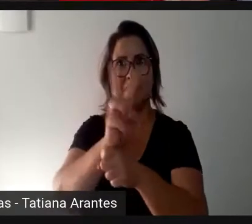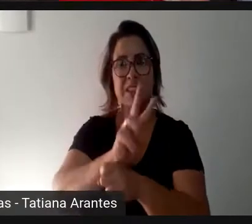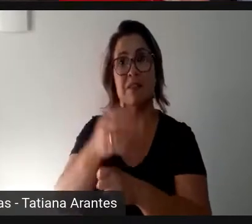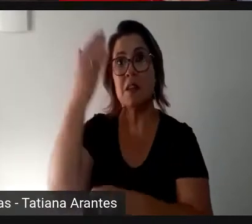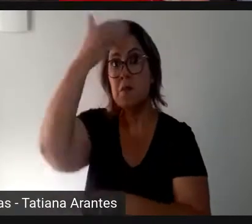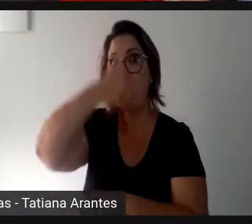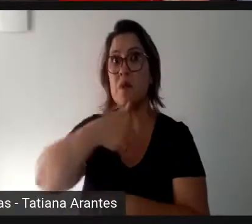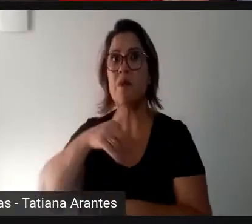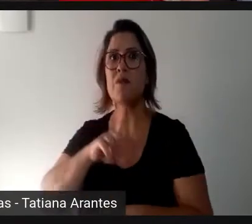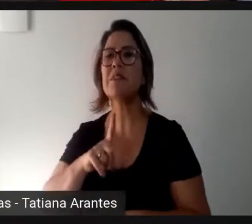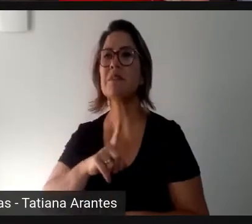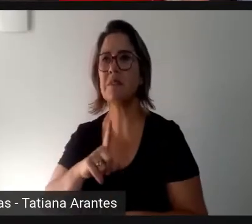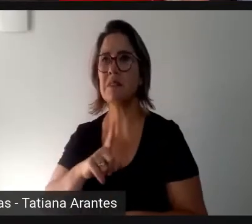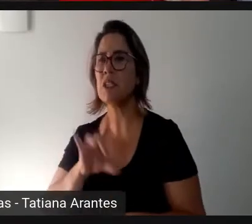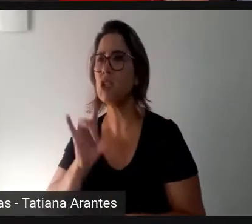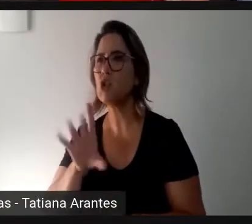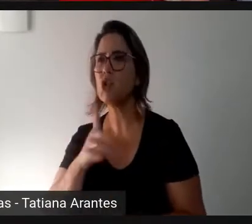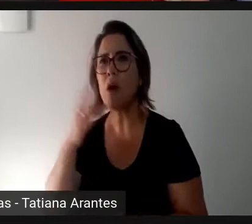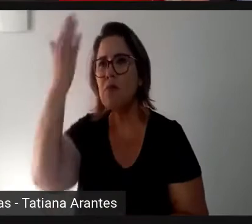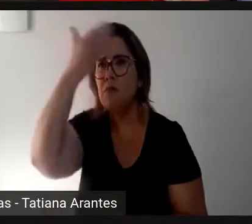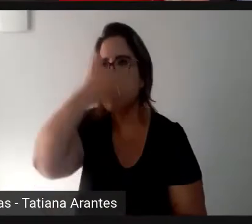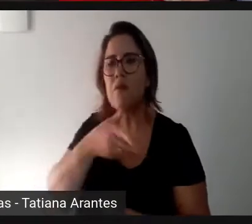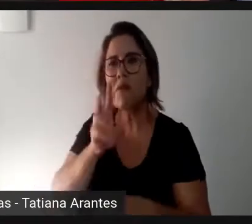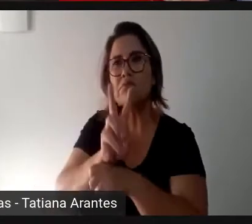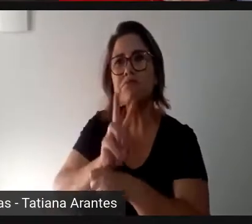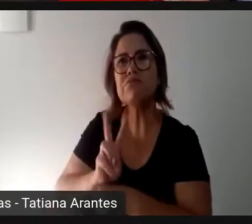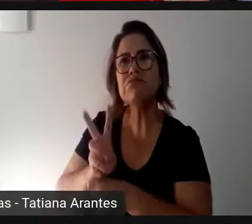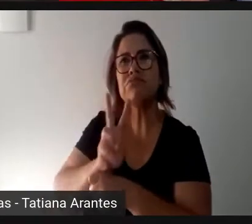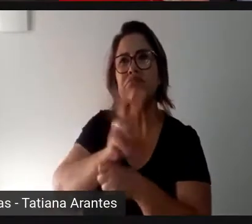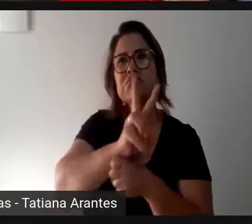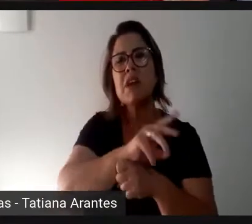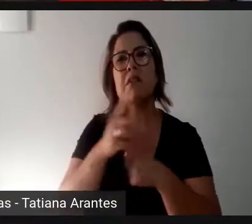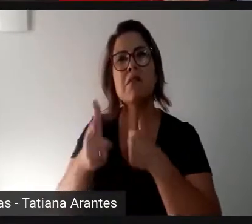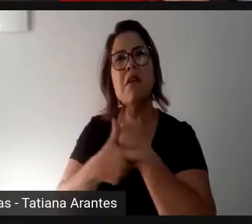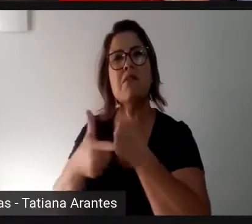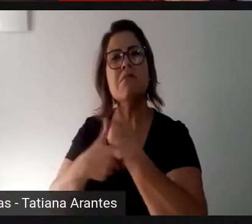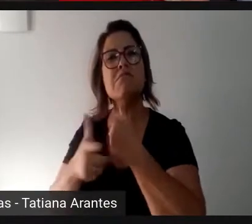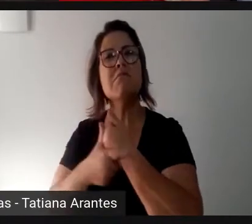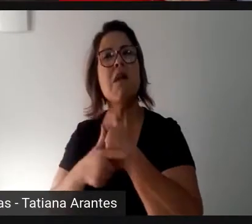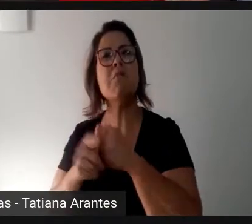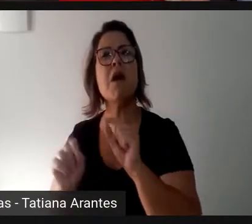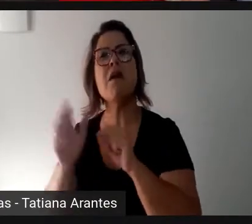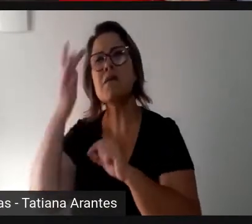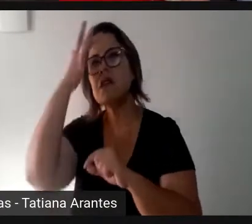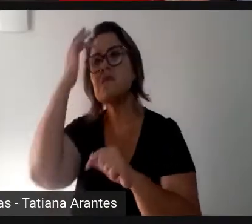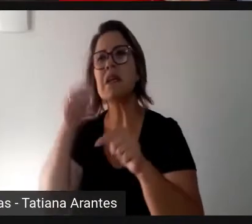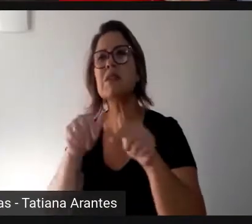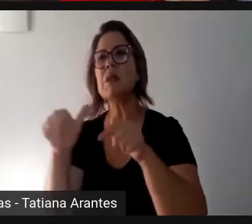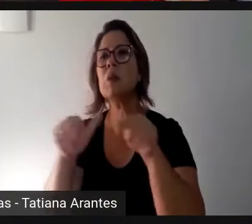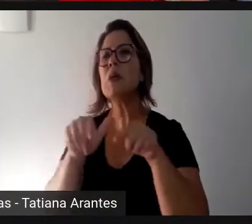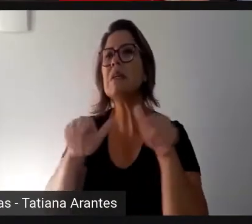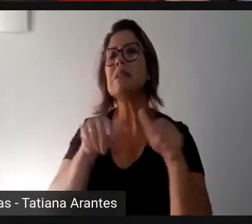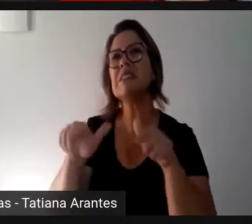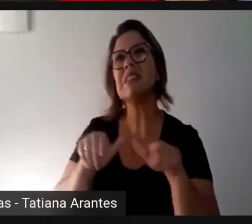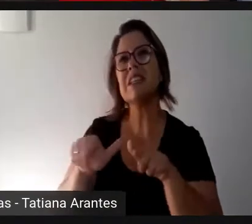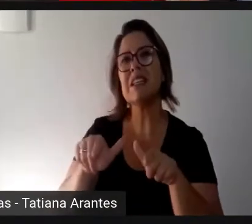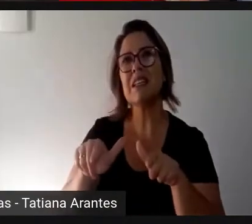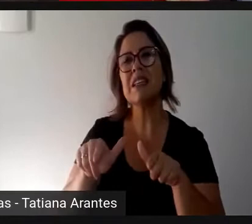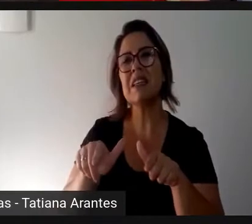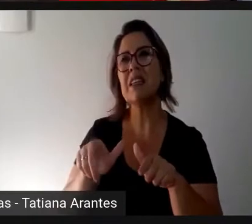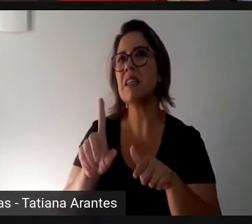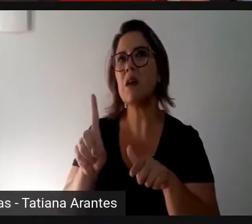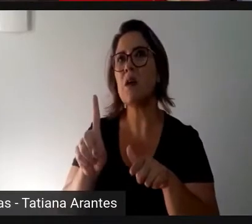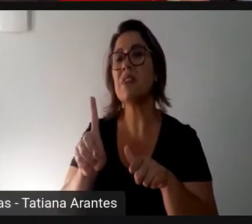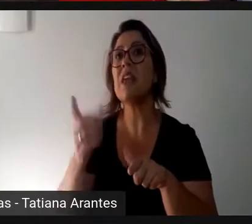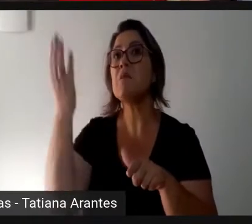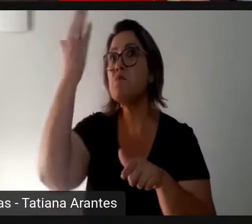basta fiscalizar e exigir que exista aquela estrutura de papel e aquelas pessoas trabalhando com plaquinha de compliance. Ela tem que entregar o resultado que elas prometeram. No